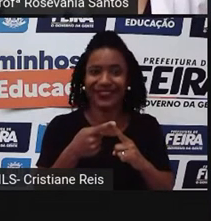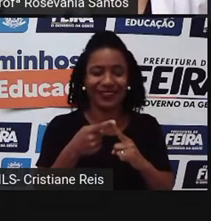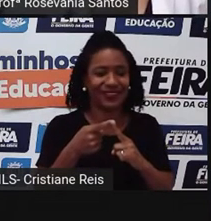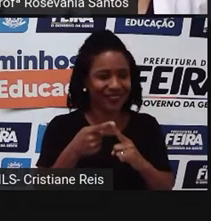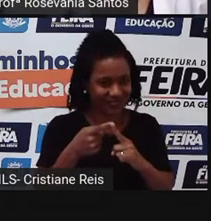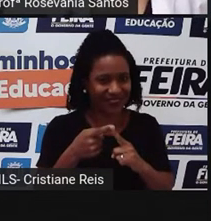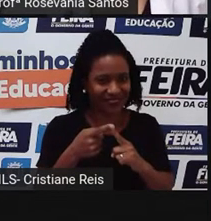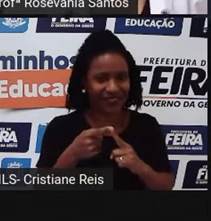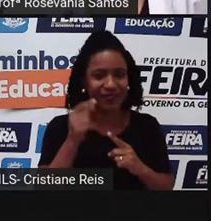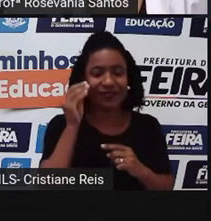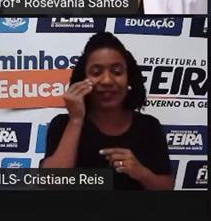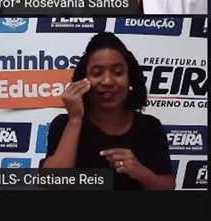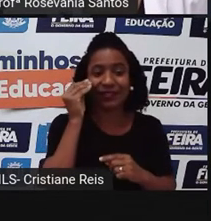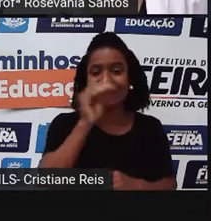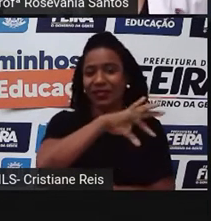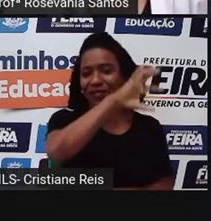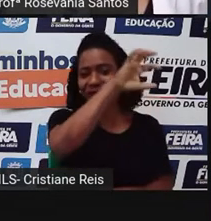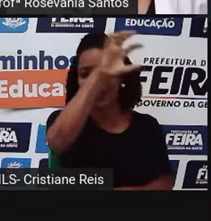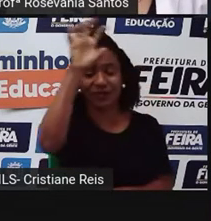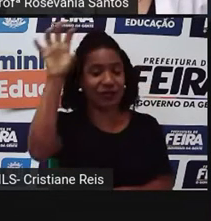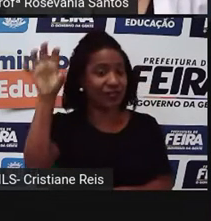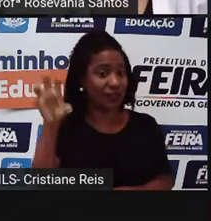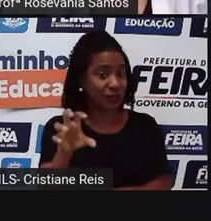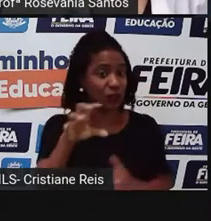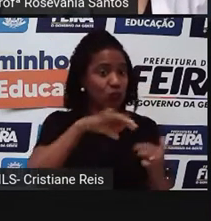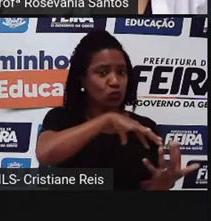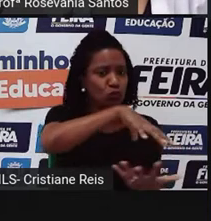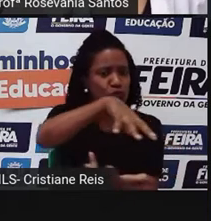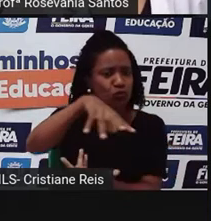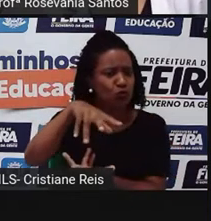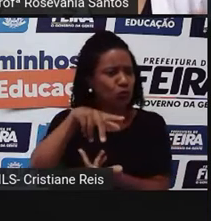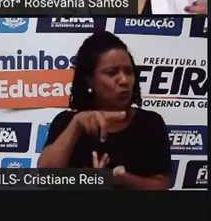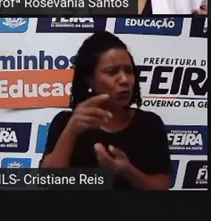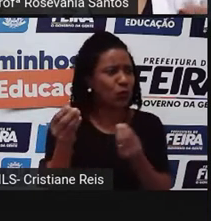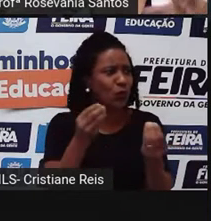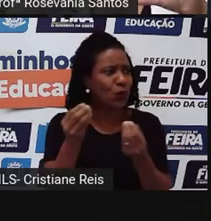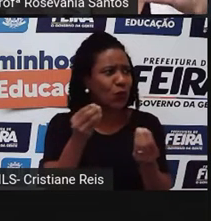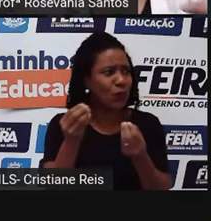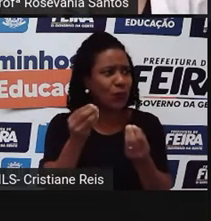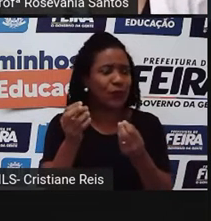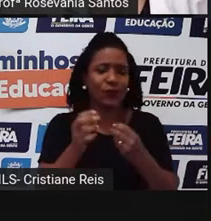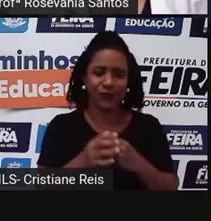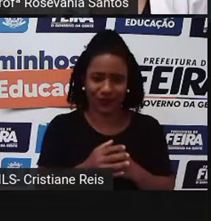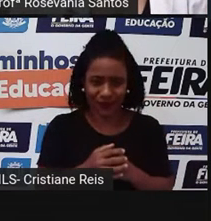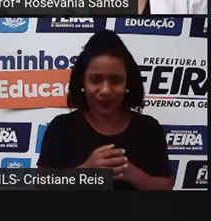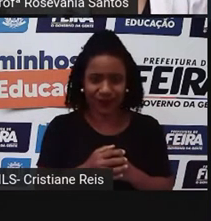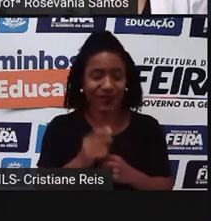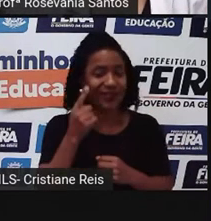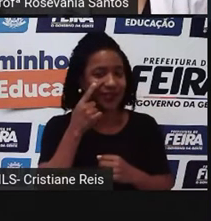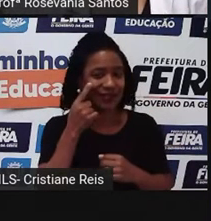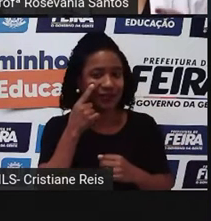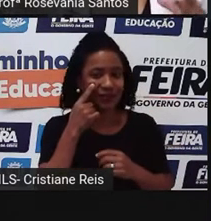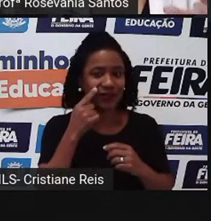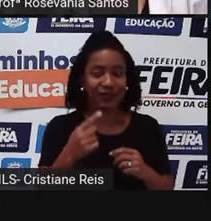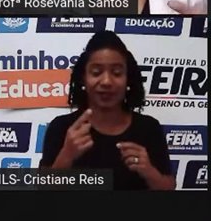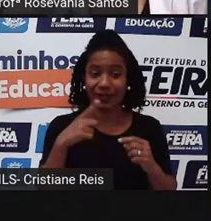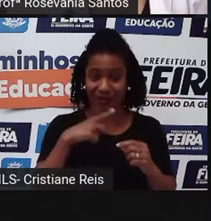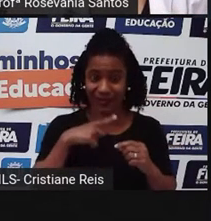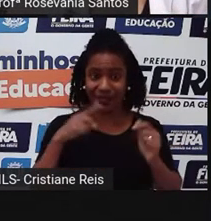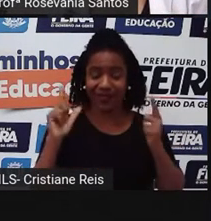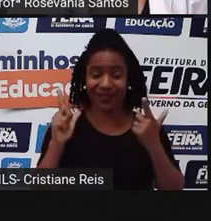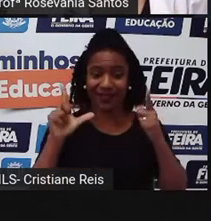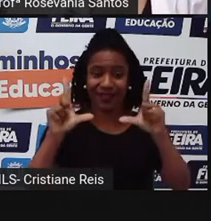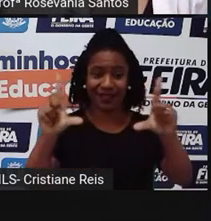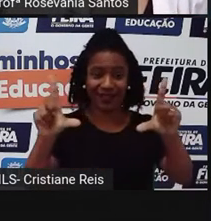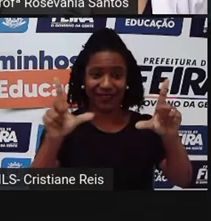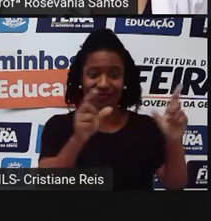Nós vamos trabalhar sobre regionalização do espaço mundial. E aí eu botei, né, de fundo o